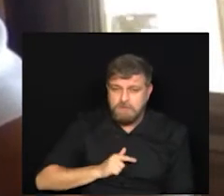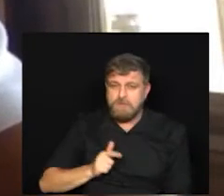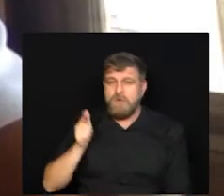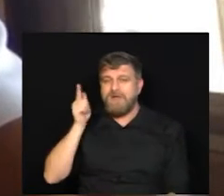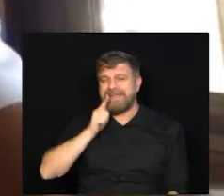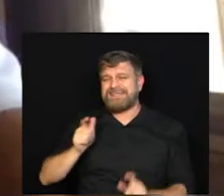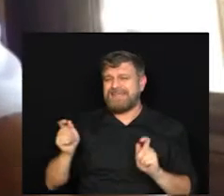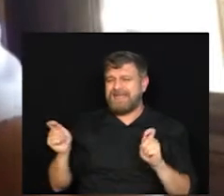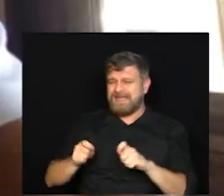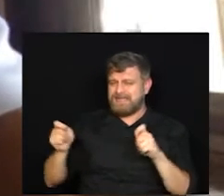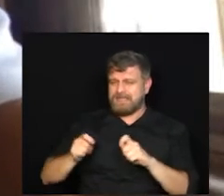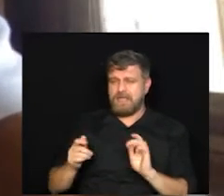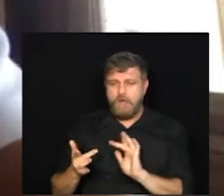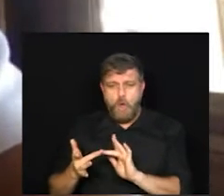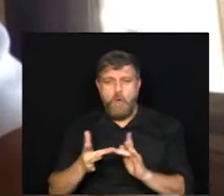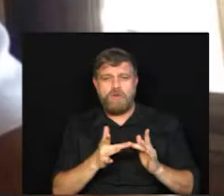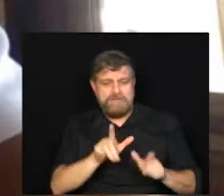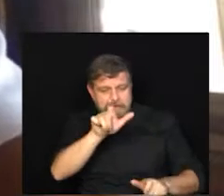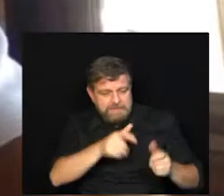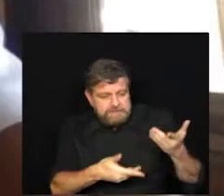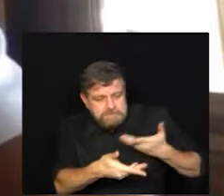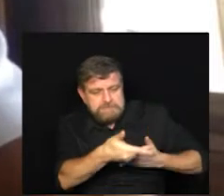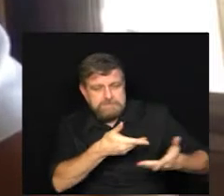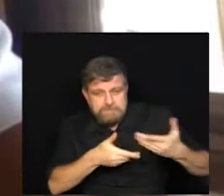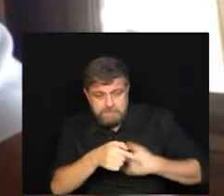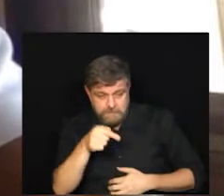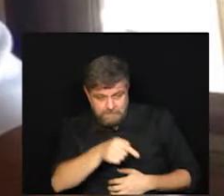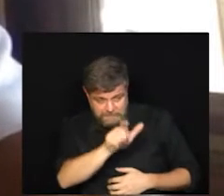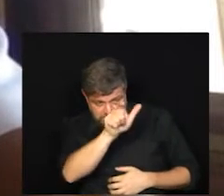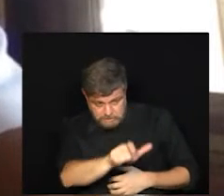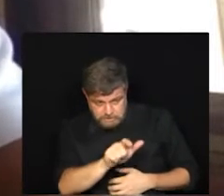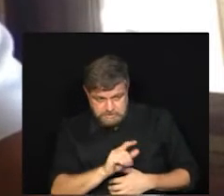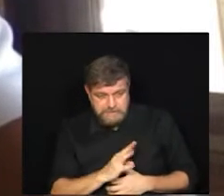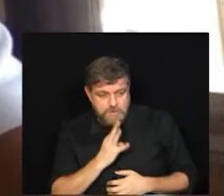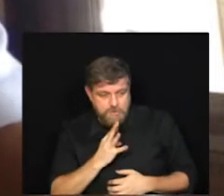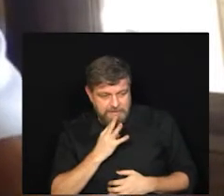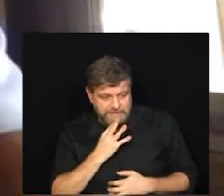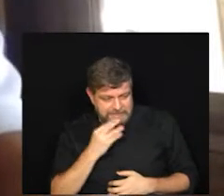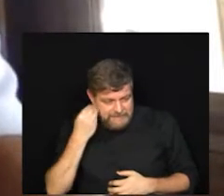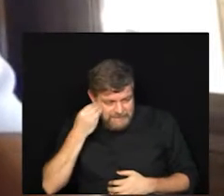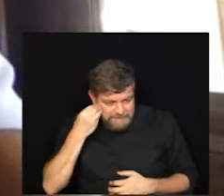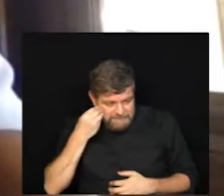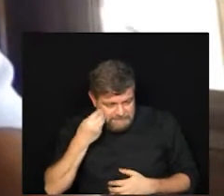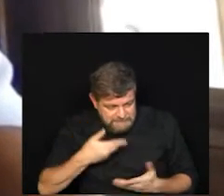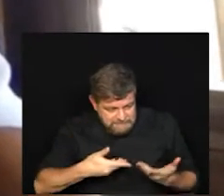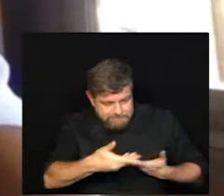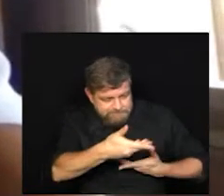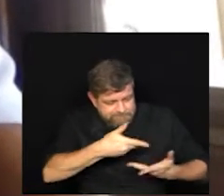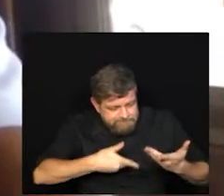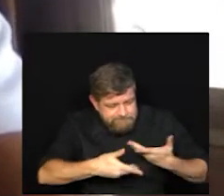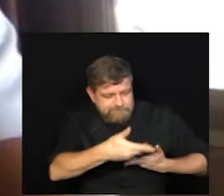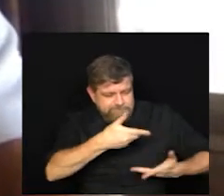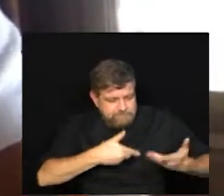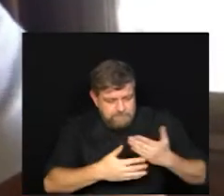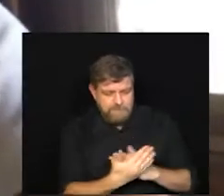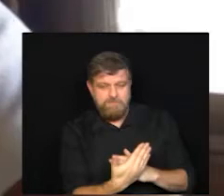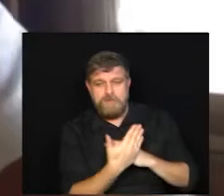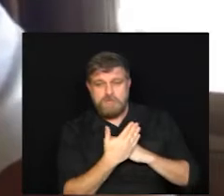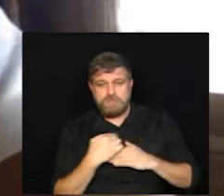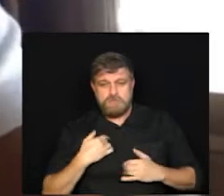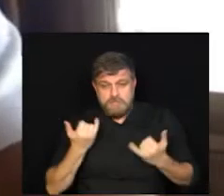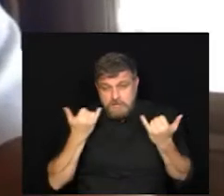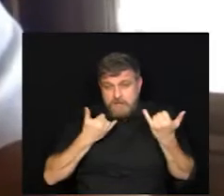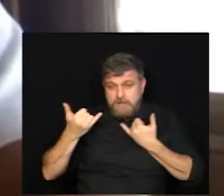consegue ter contato com pessoas, alguém que já está lá, e daí isso tudo vai ajudando a gente a ter mais informações